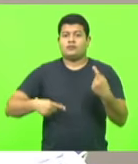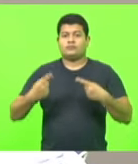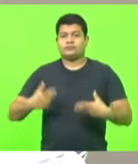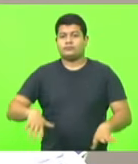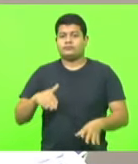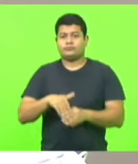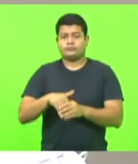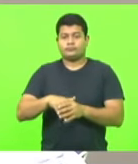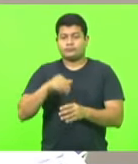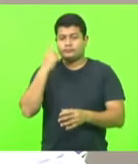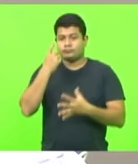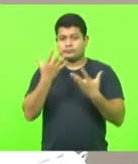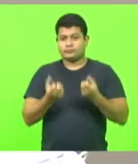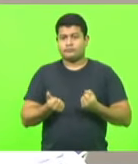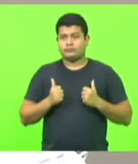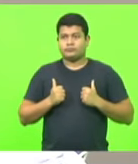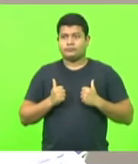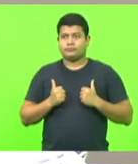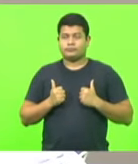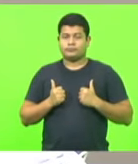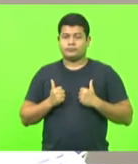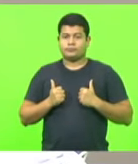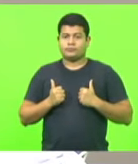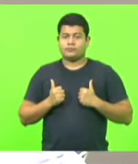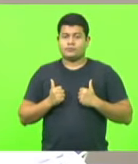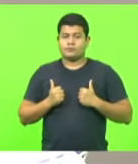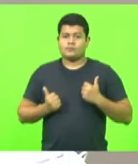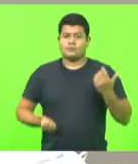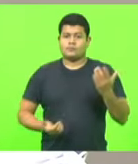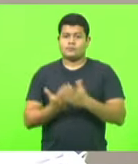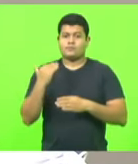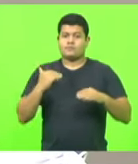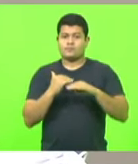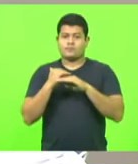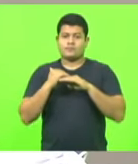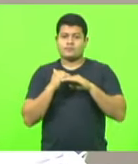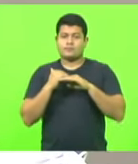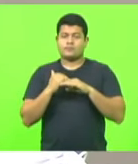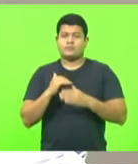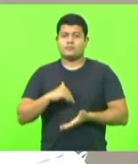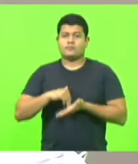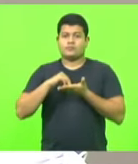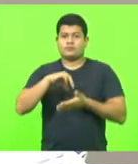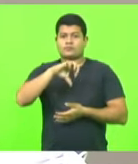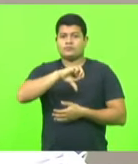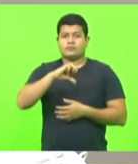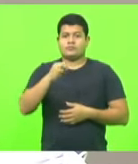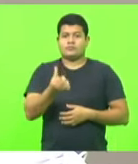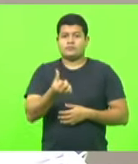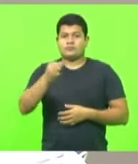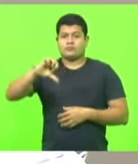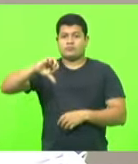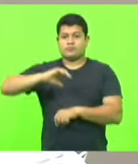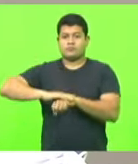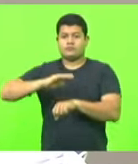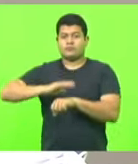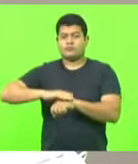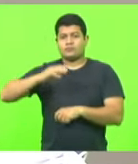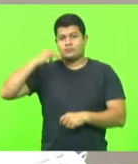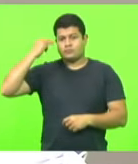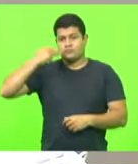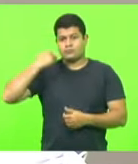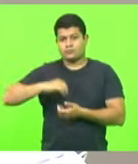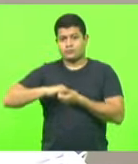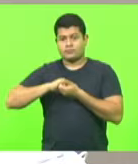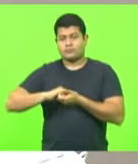em votação, deputados que aprovam permaneçam como se encontram. Aprovado por unanimidade. Moção 969, autor deputado Márcio Machado, cumprimentando